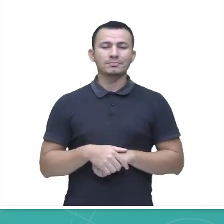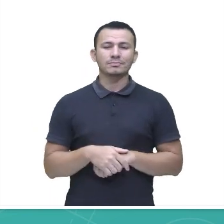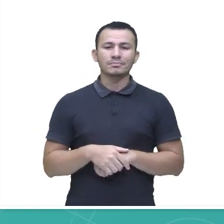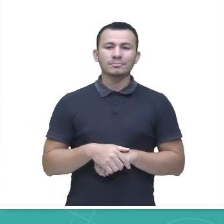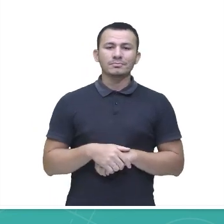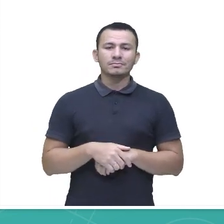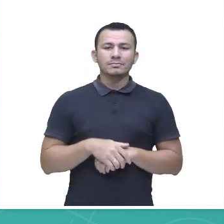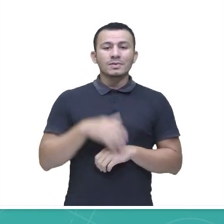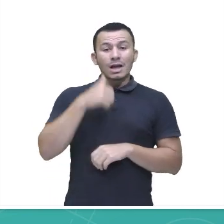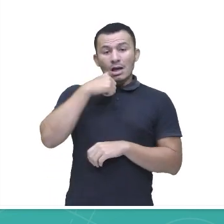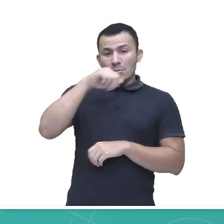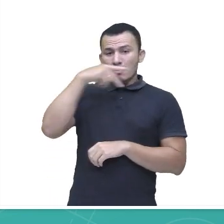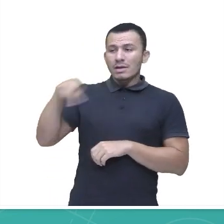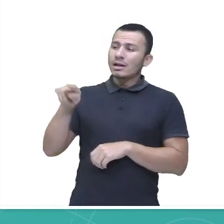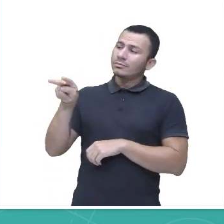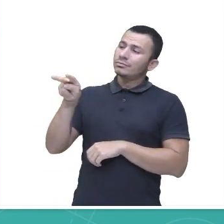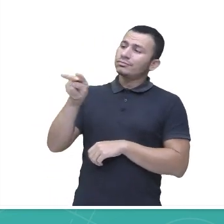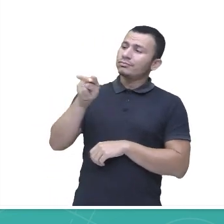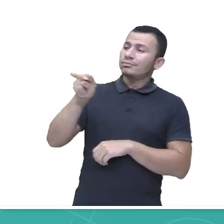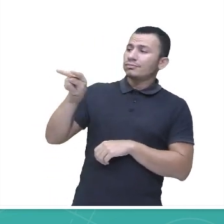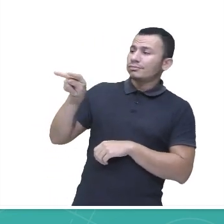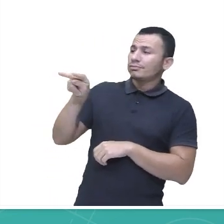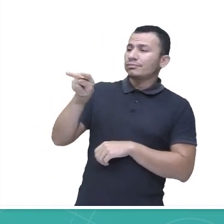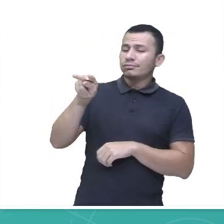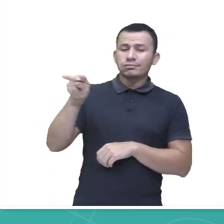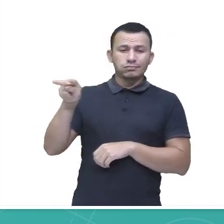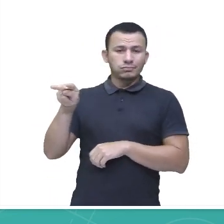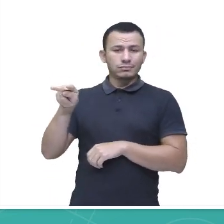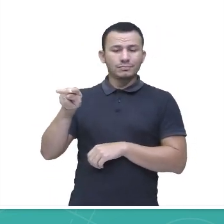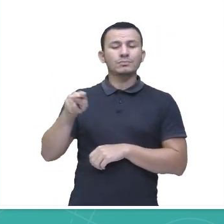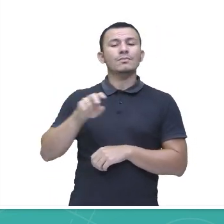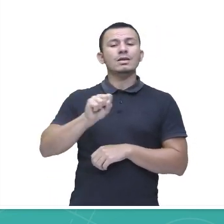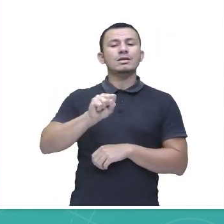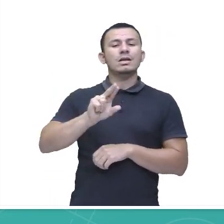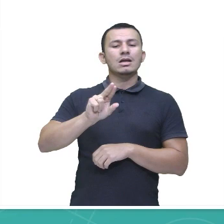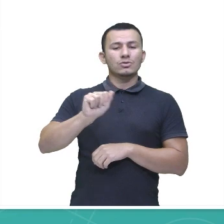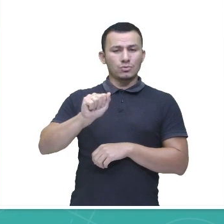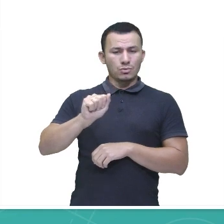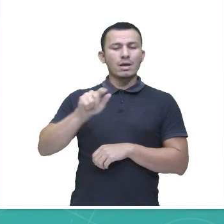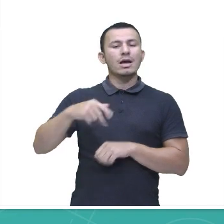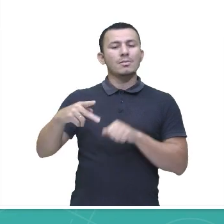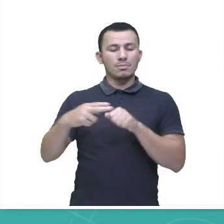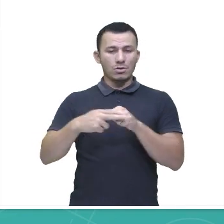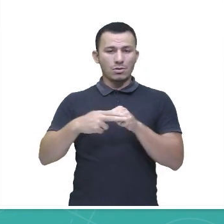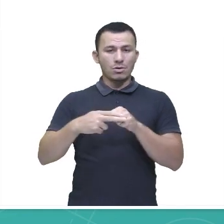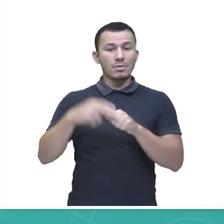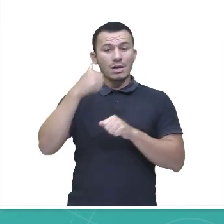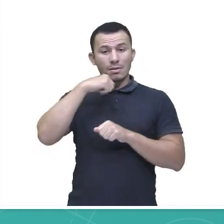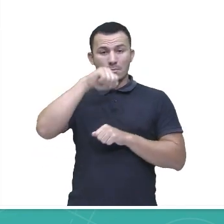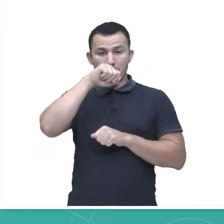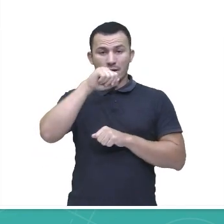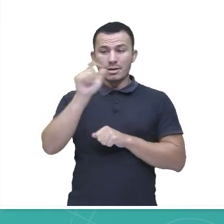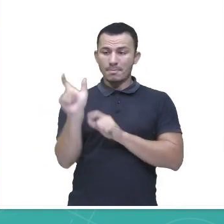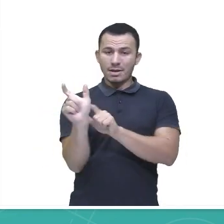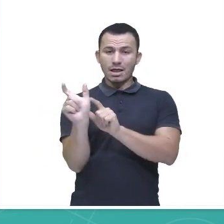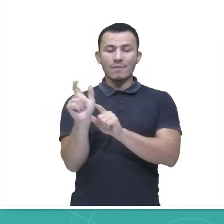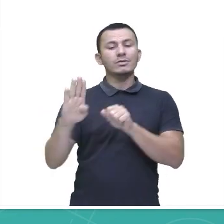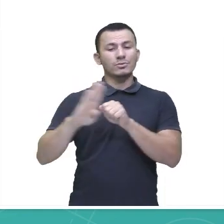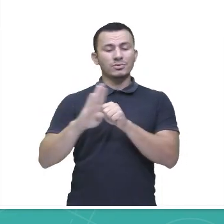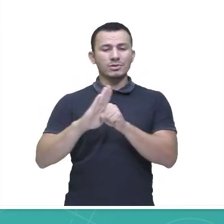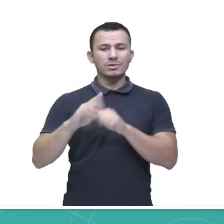que sua mãe, já vimos a definição, sua é pronome, mãe é substantivo. Tinha